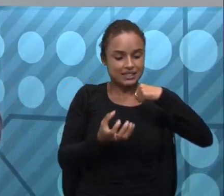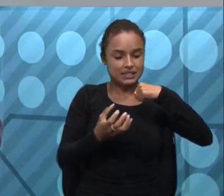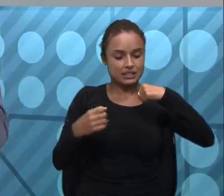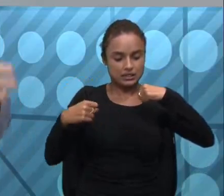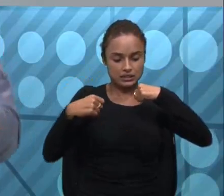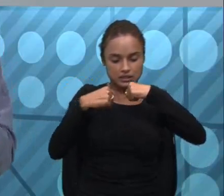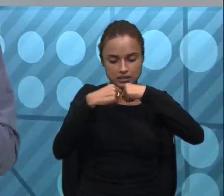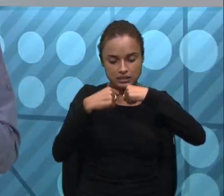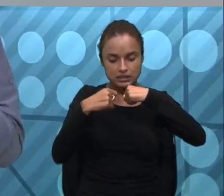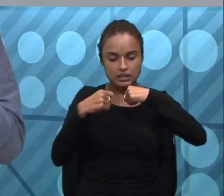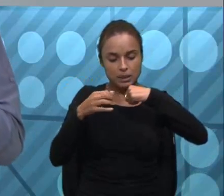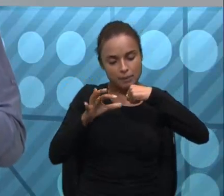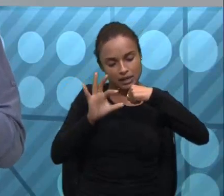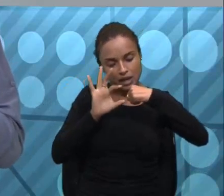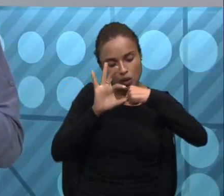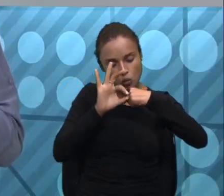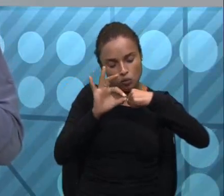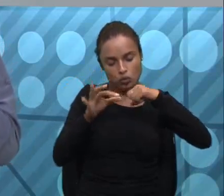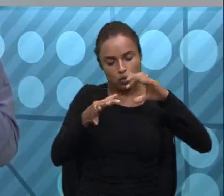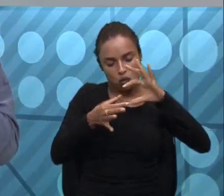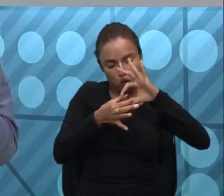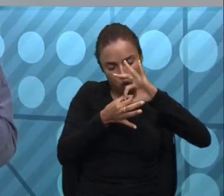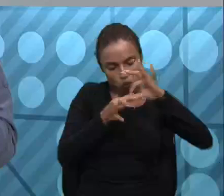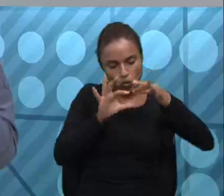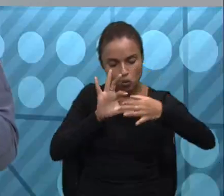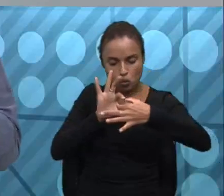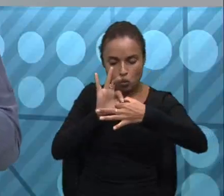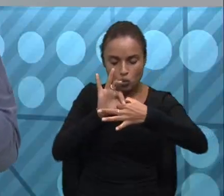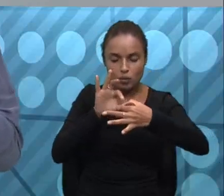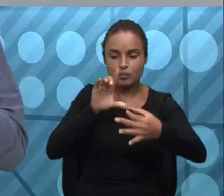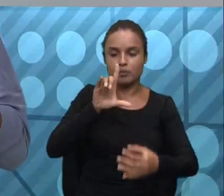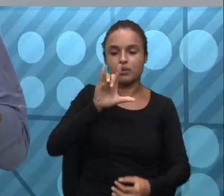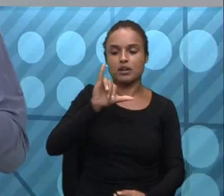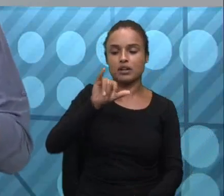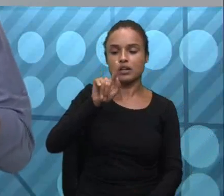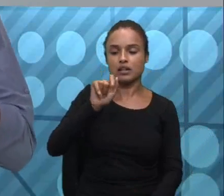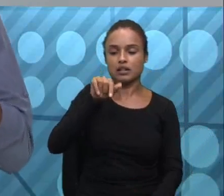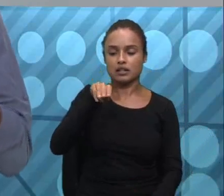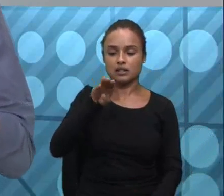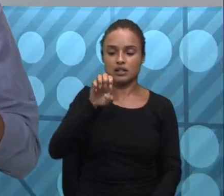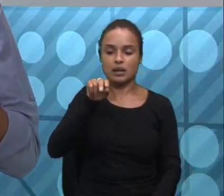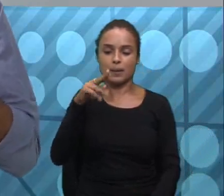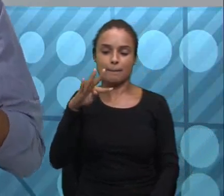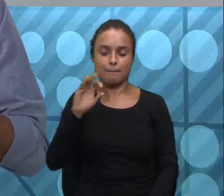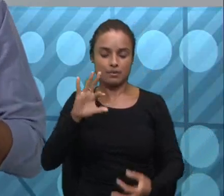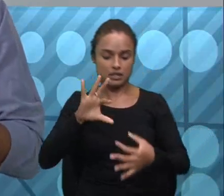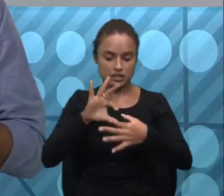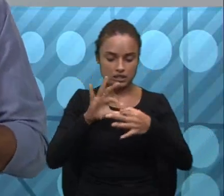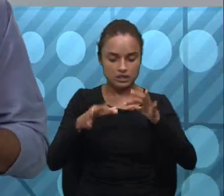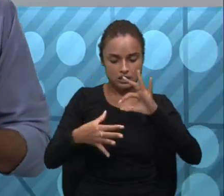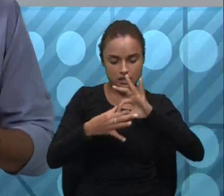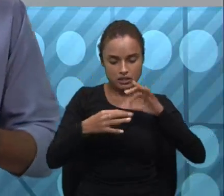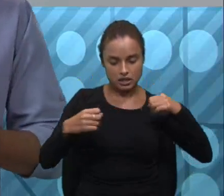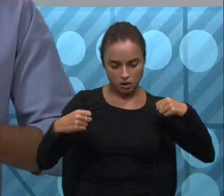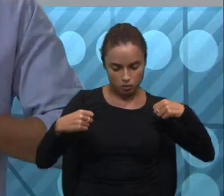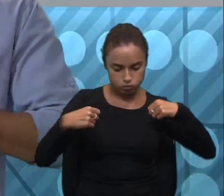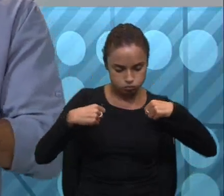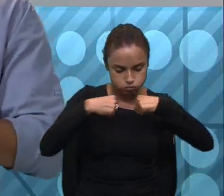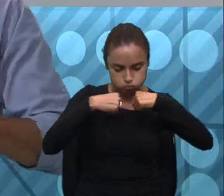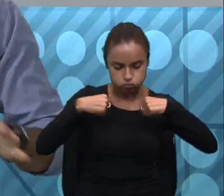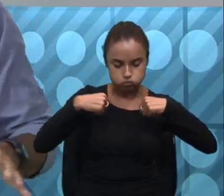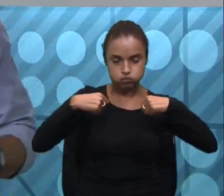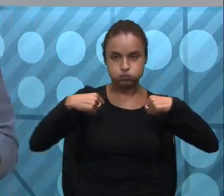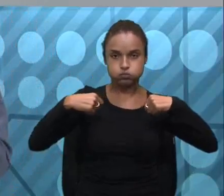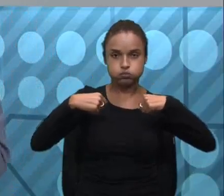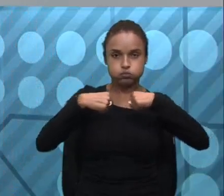joelho não saia, tá? E também ele atua muito no amortecimento de impacto. Pensa que se você tem